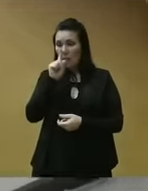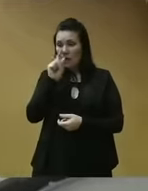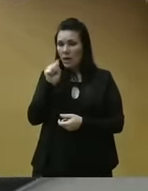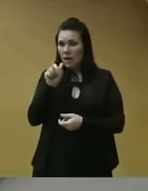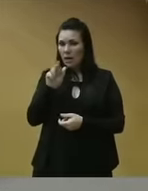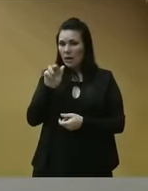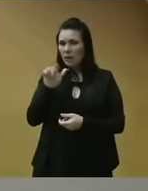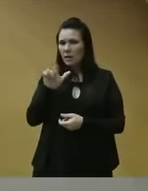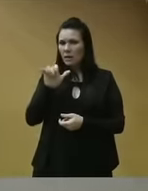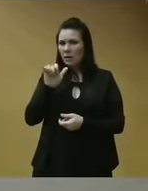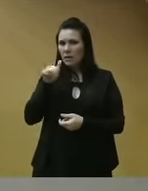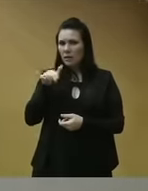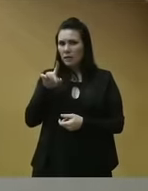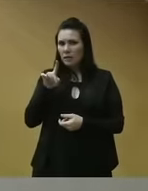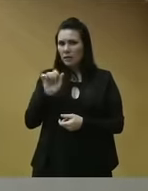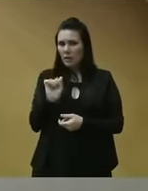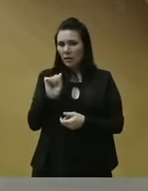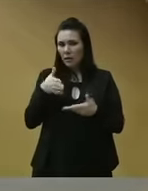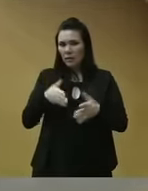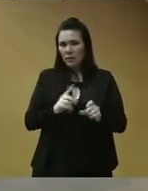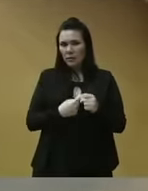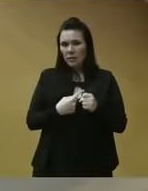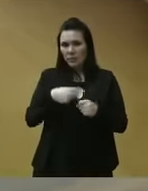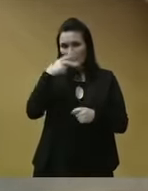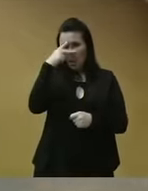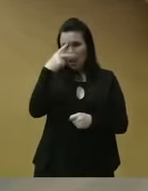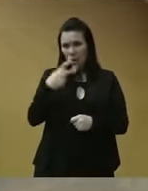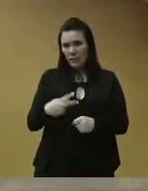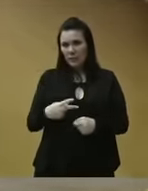Feira, natural de Pelotas.